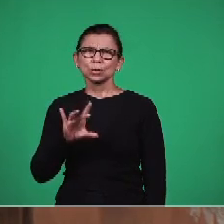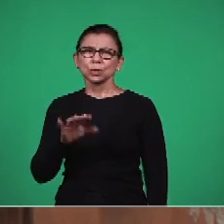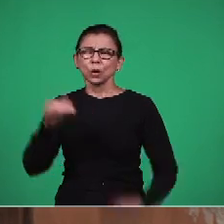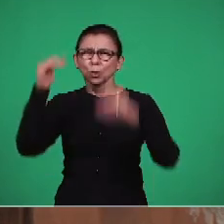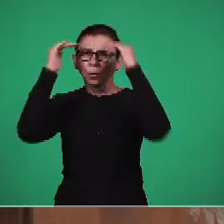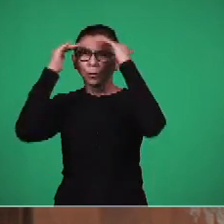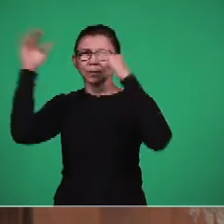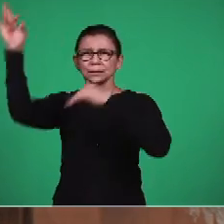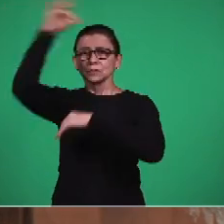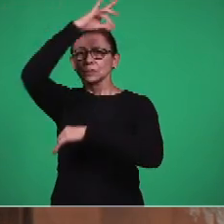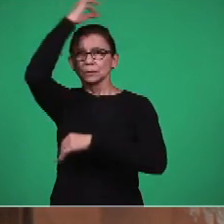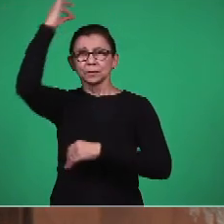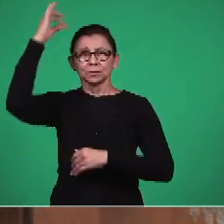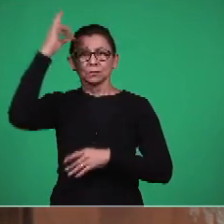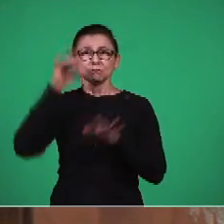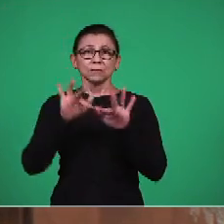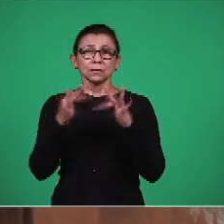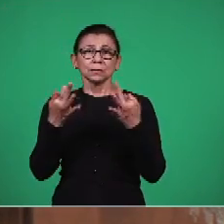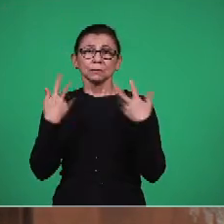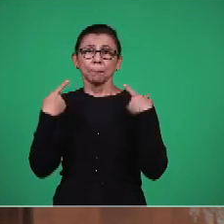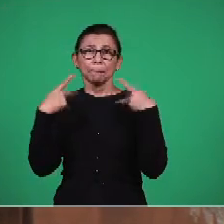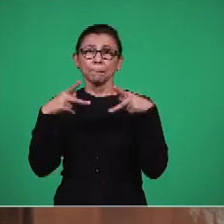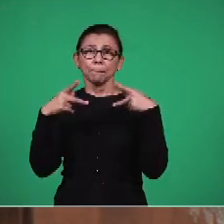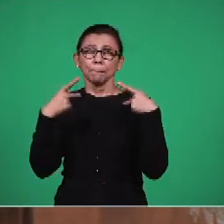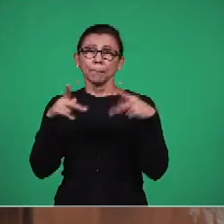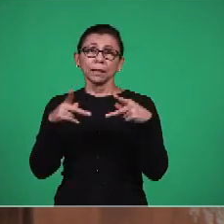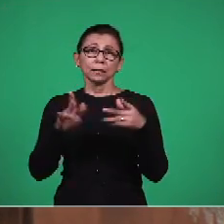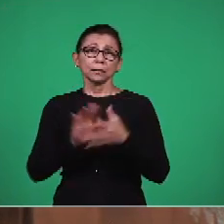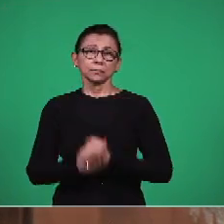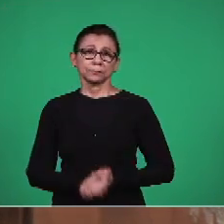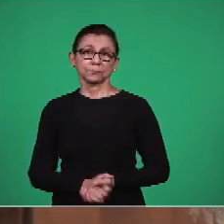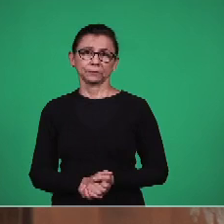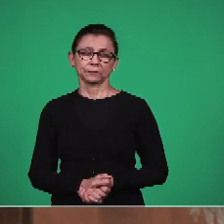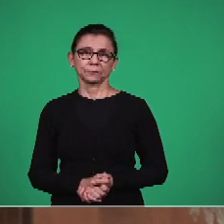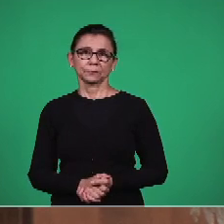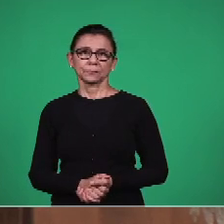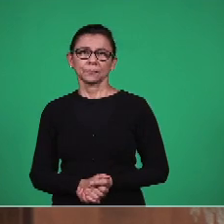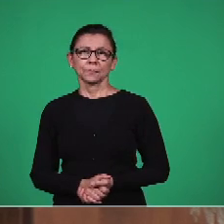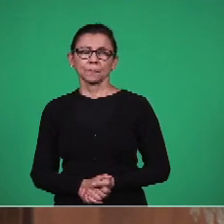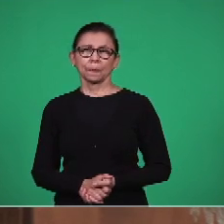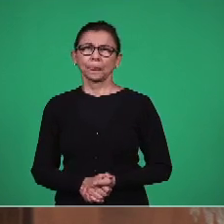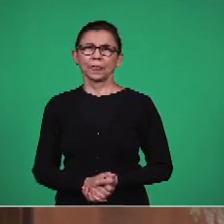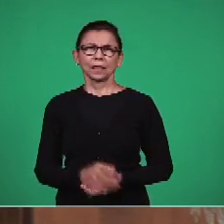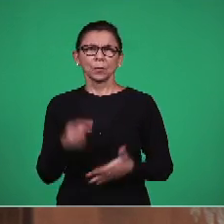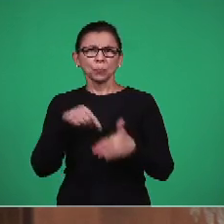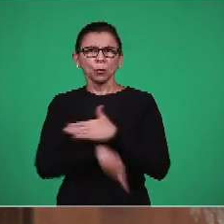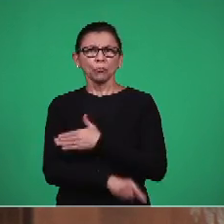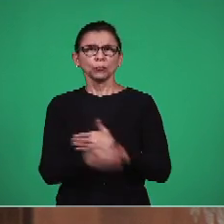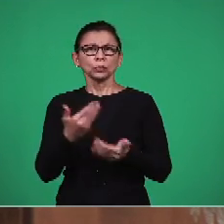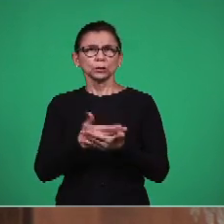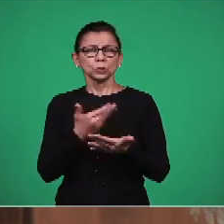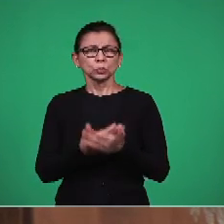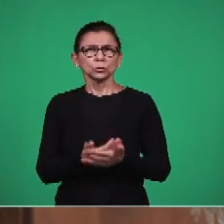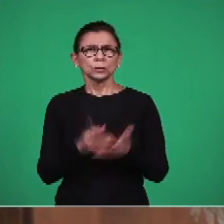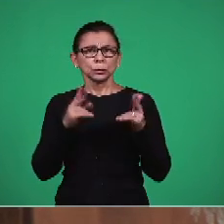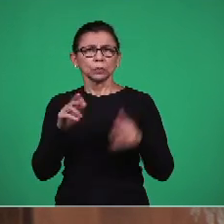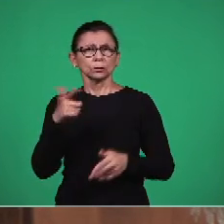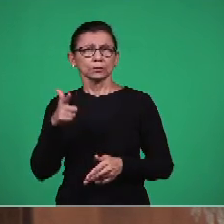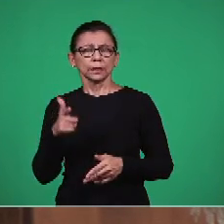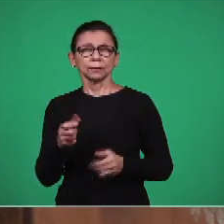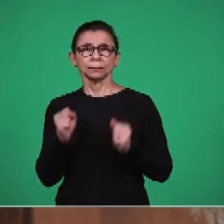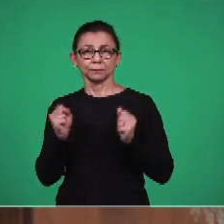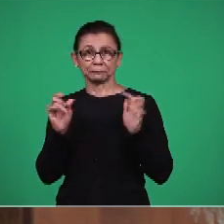mais simples que aquilo que estamos fazendo aqui. Não temos outra coisa. Maior riqueza do que essa não existe. Podemos encerrar?